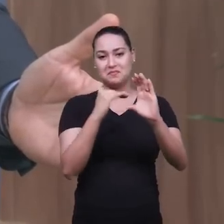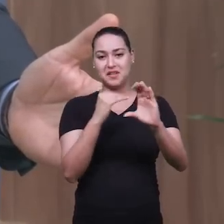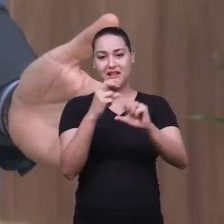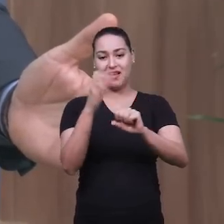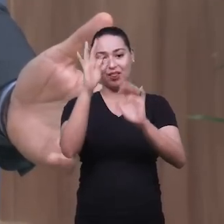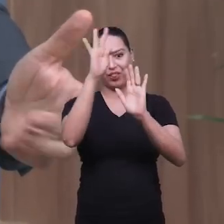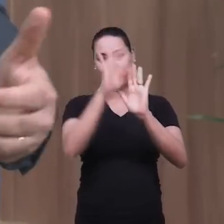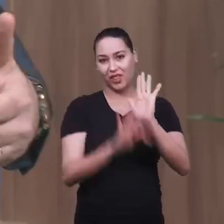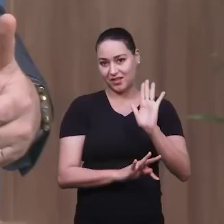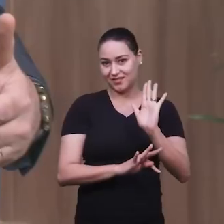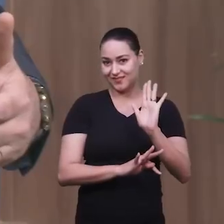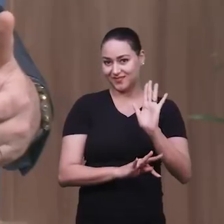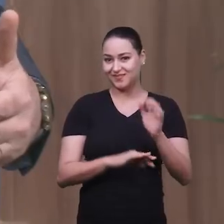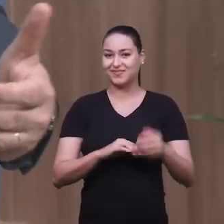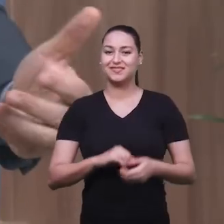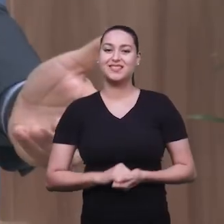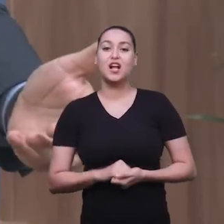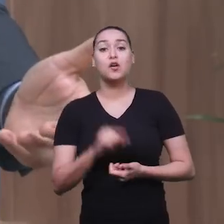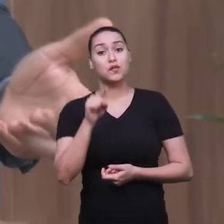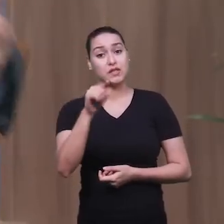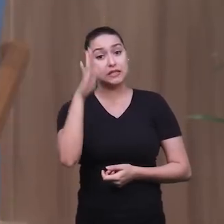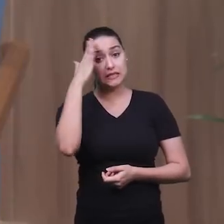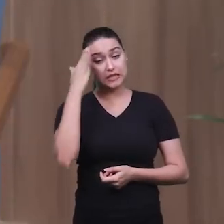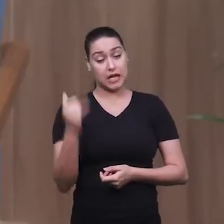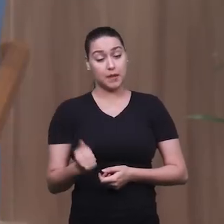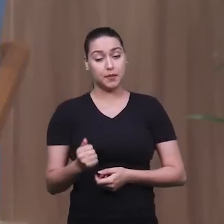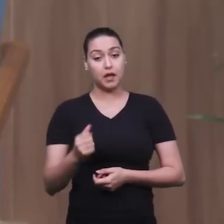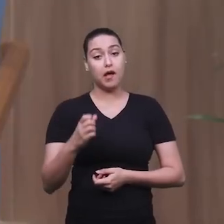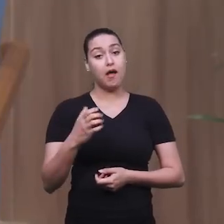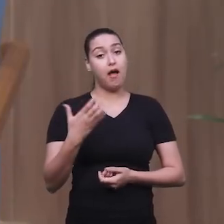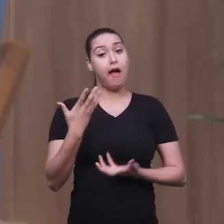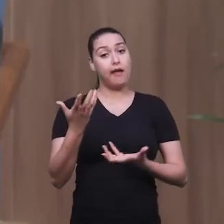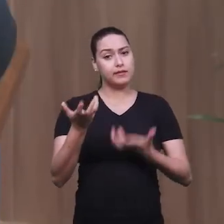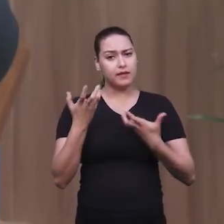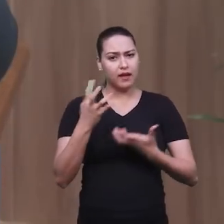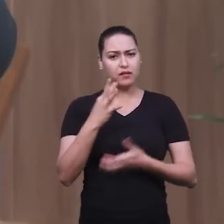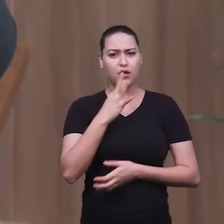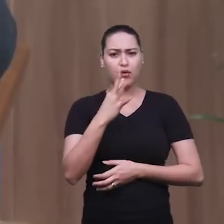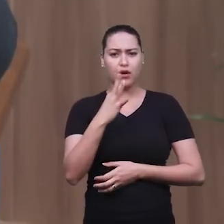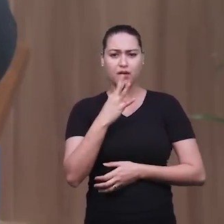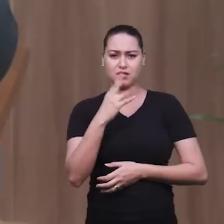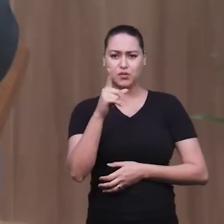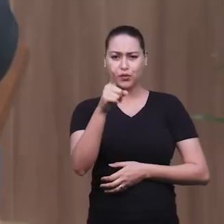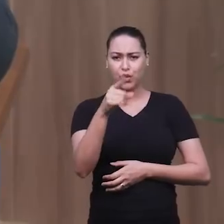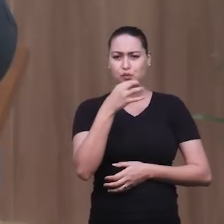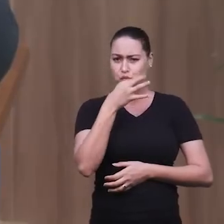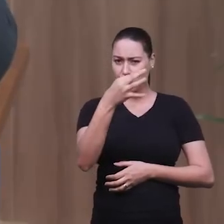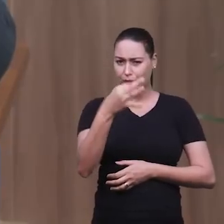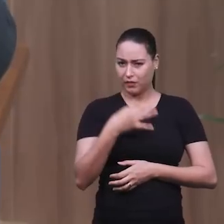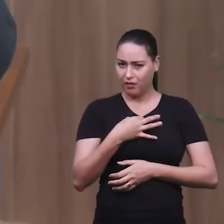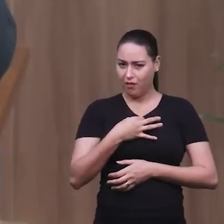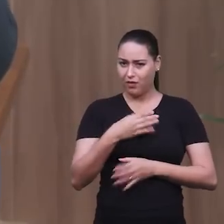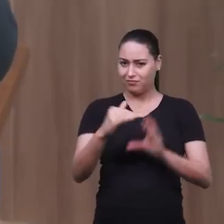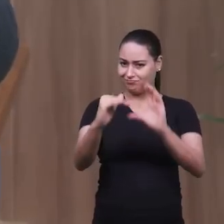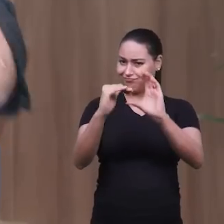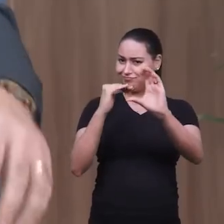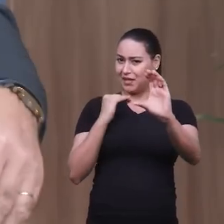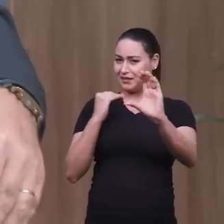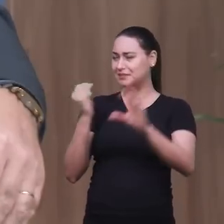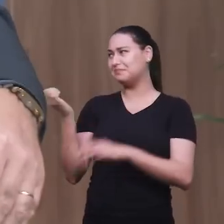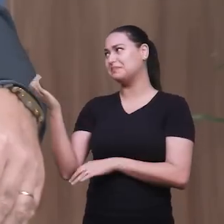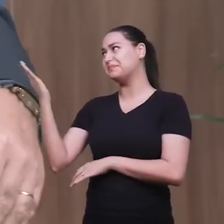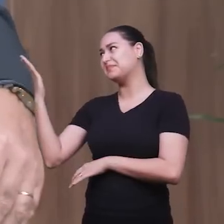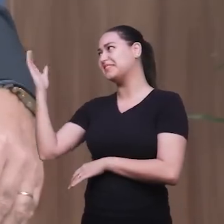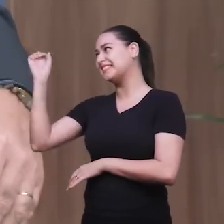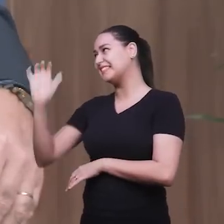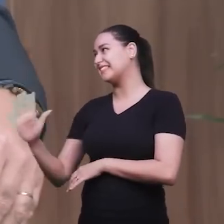você já sabe, quer participar, quer que a gente tenha a ciência, que a gente conheça o seu pensamento acerca do programa,